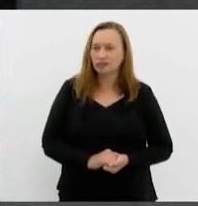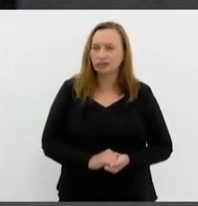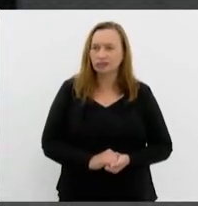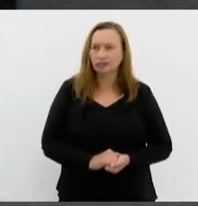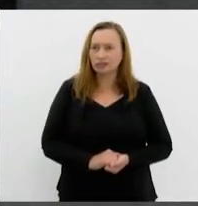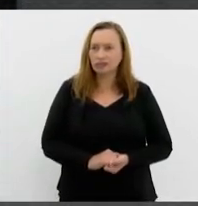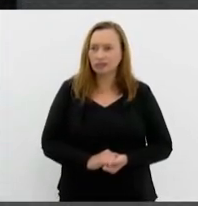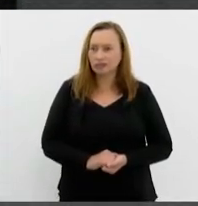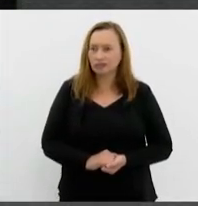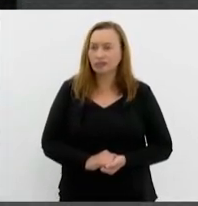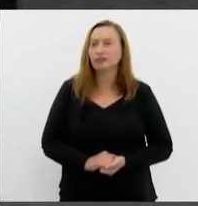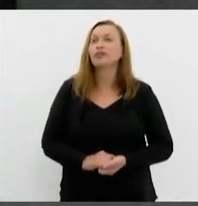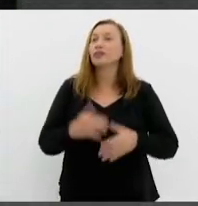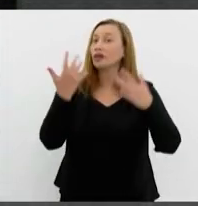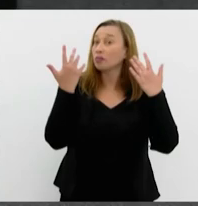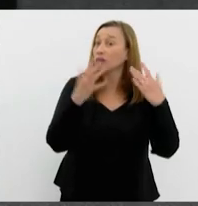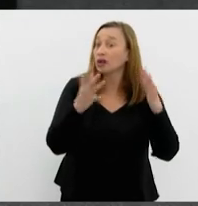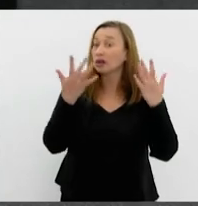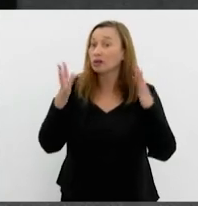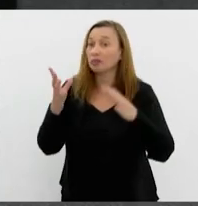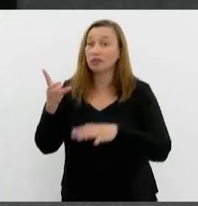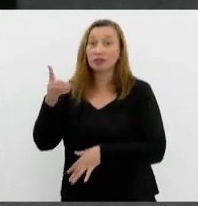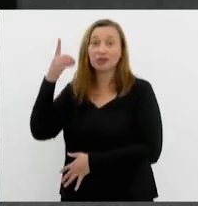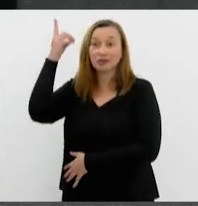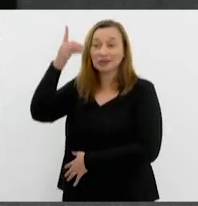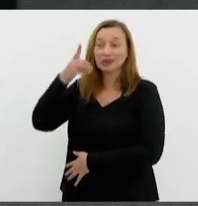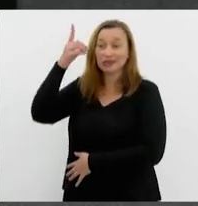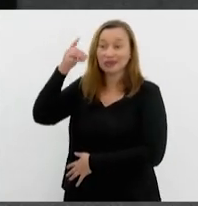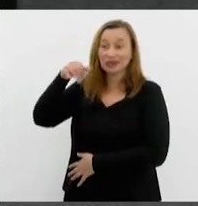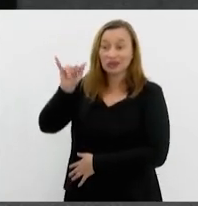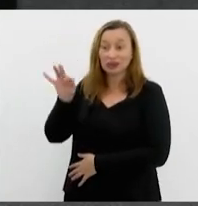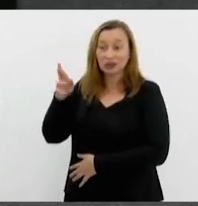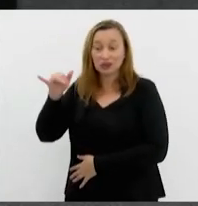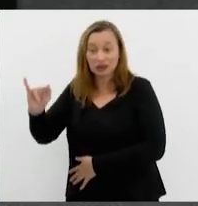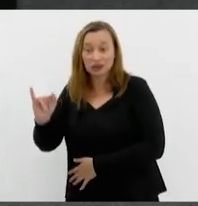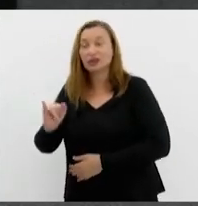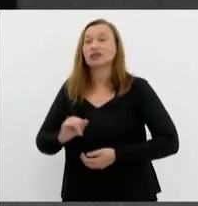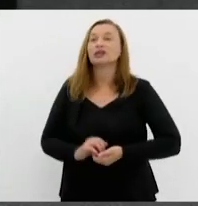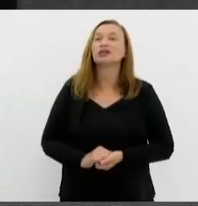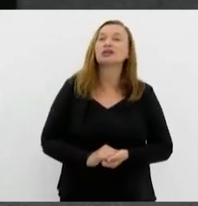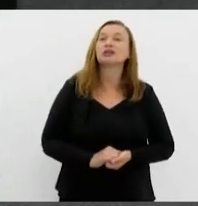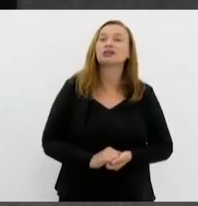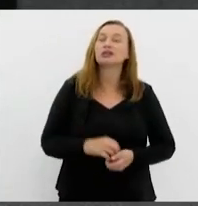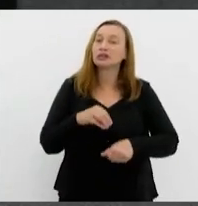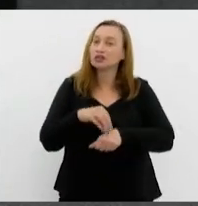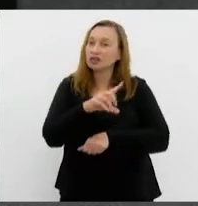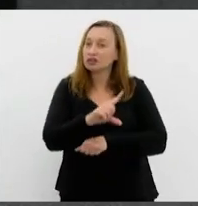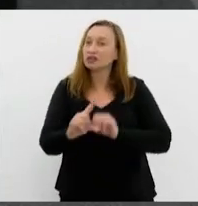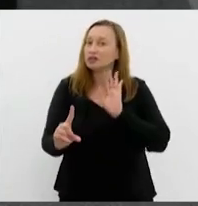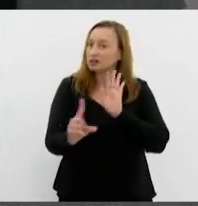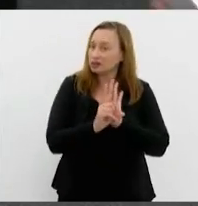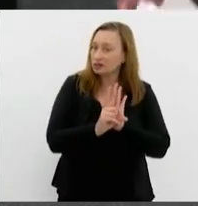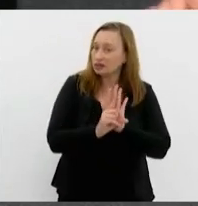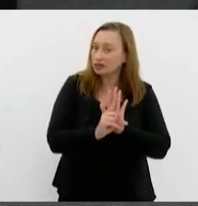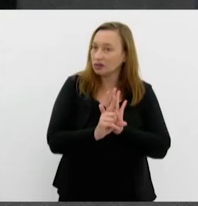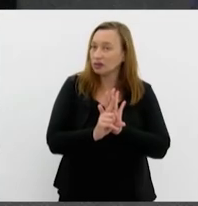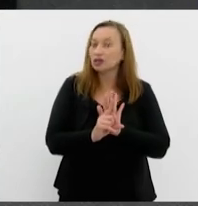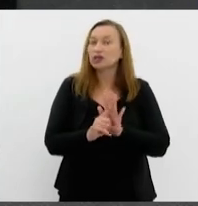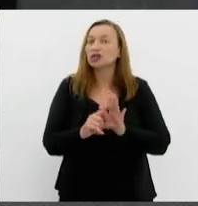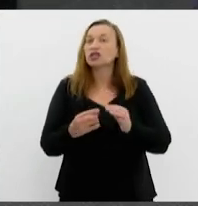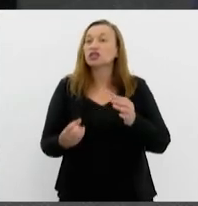quero saudar o deputado Yuri pela sua proposição dessa indicação legislativa de